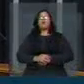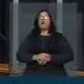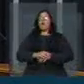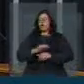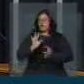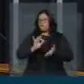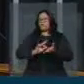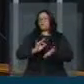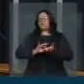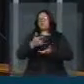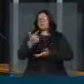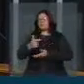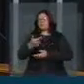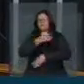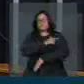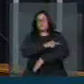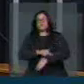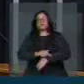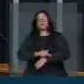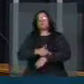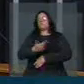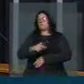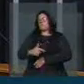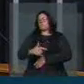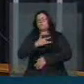saúde e agora sem paciência.